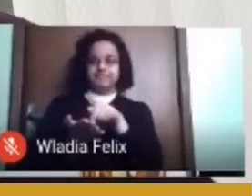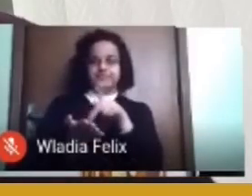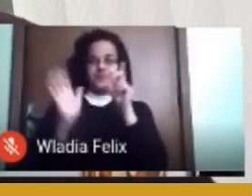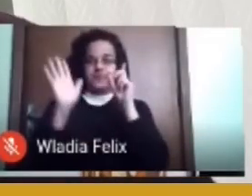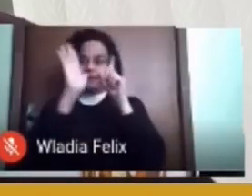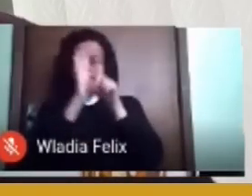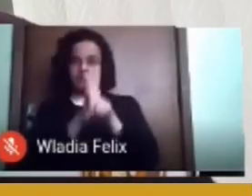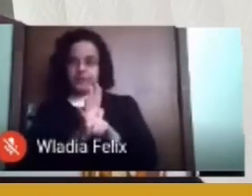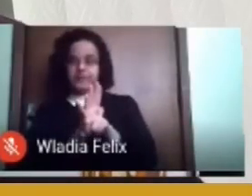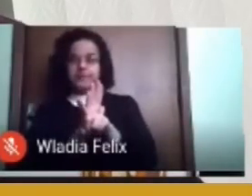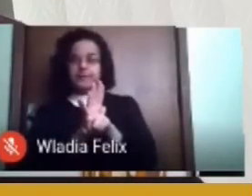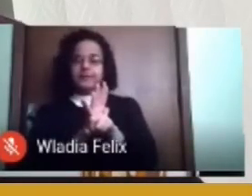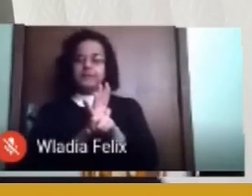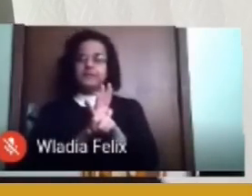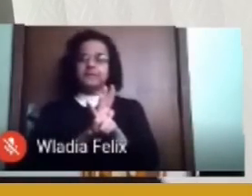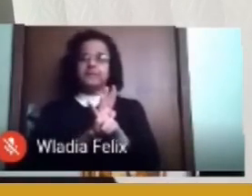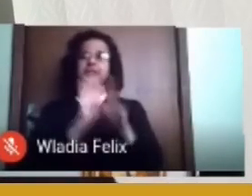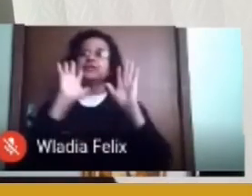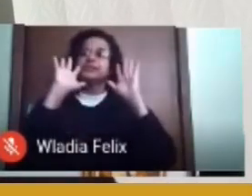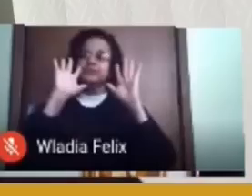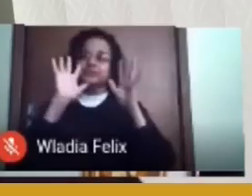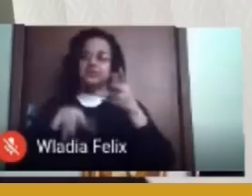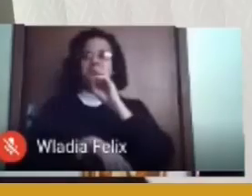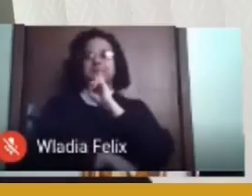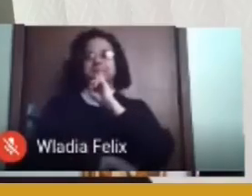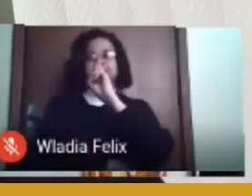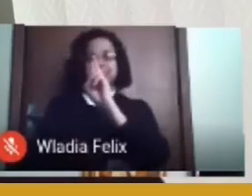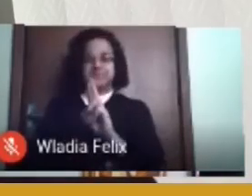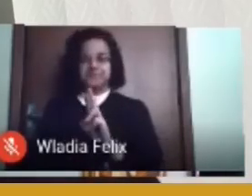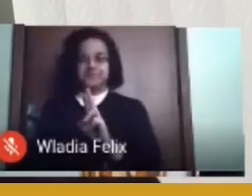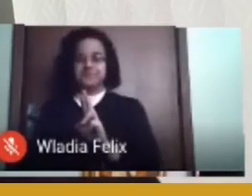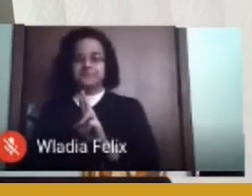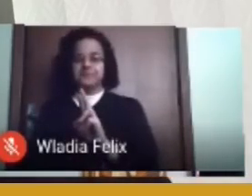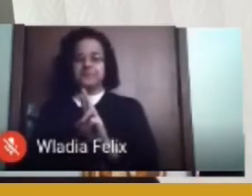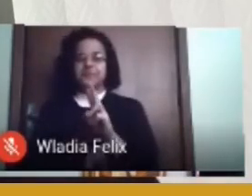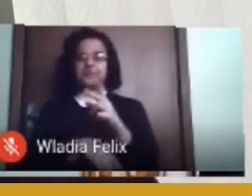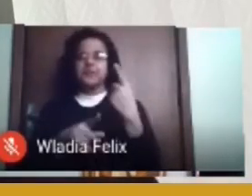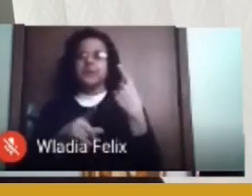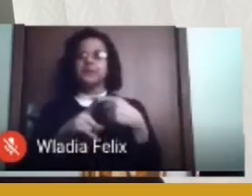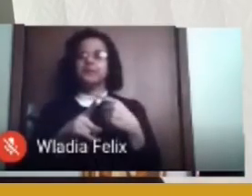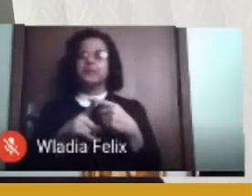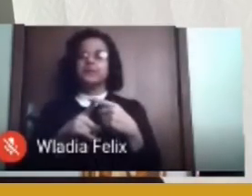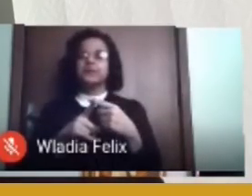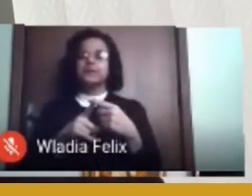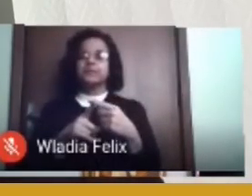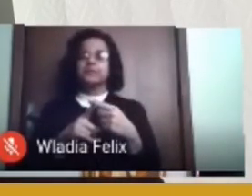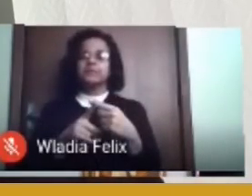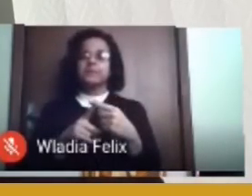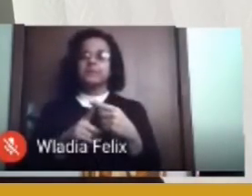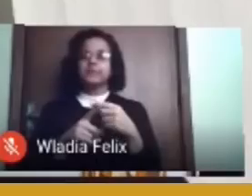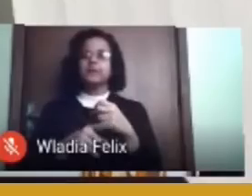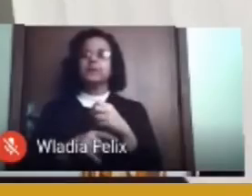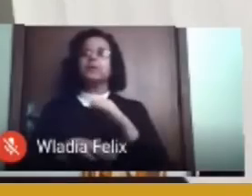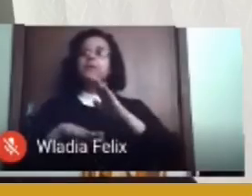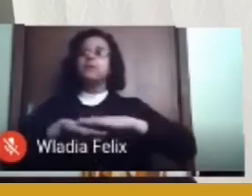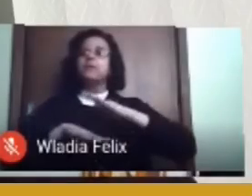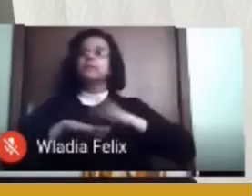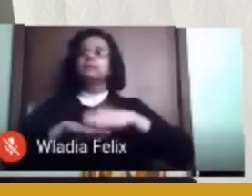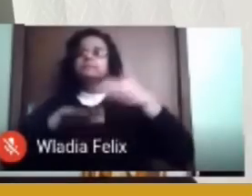porque quanto mais abrirmos espaços como esse, em momentos de formação,